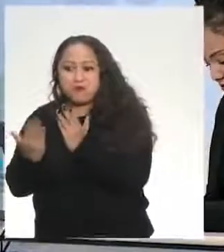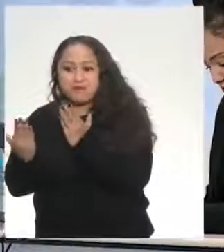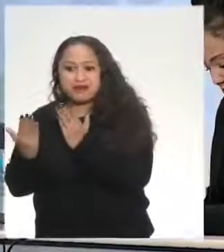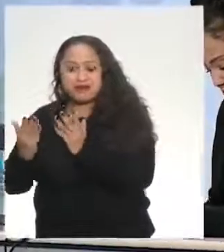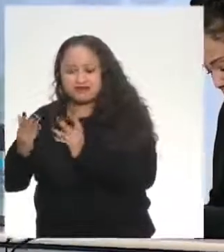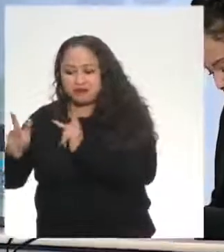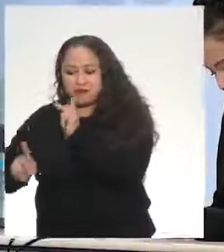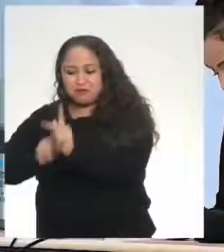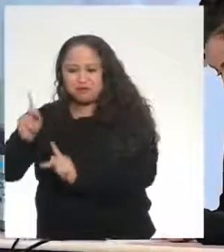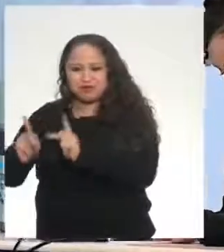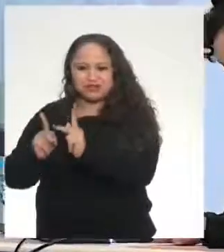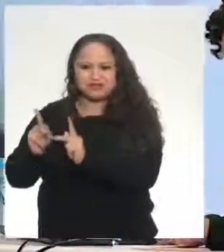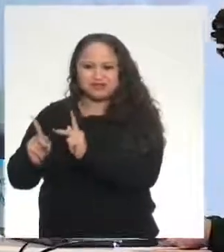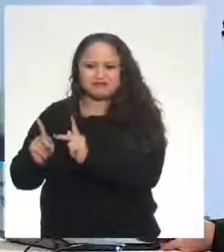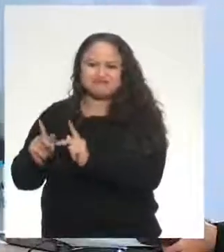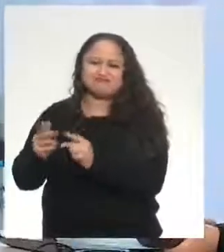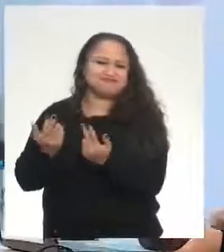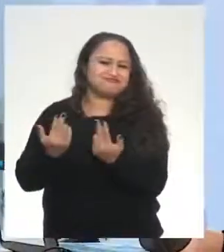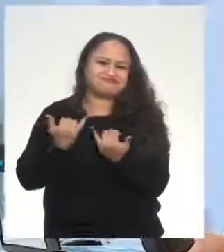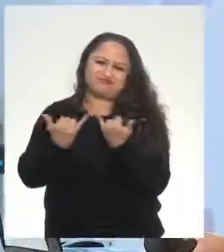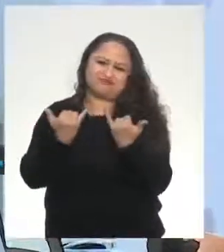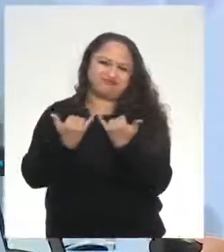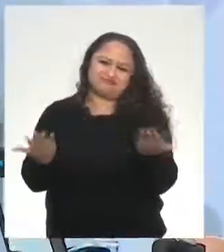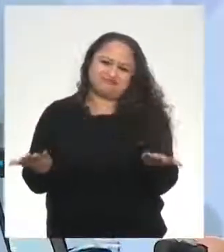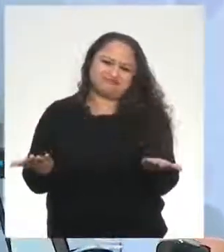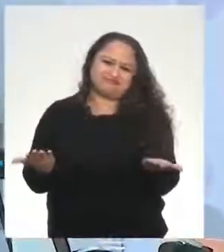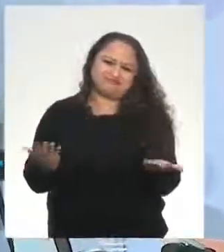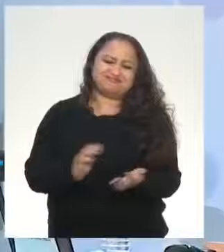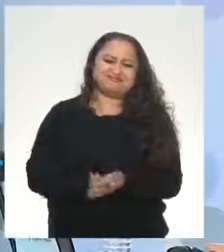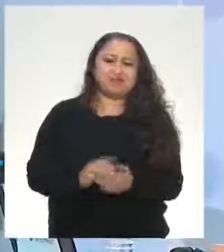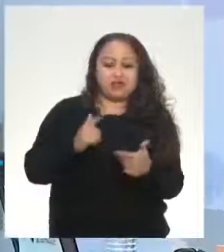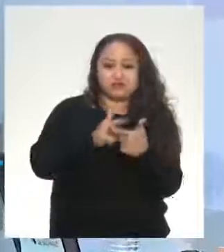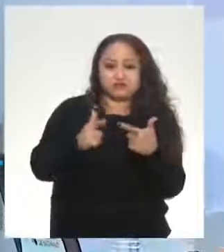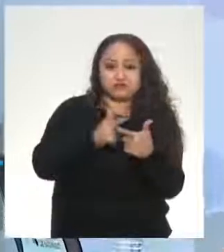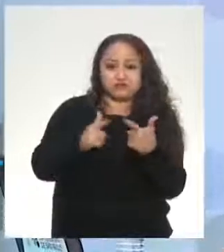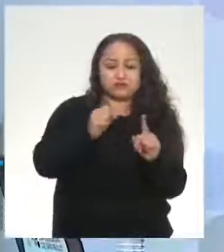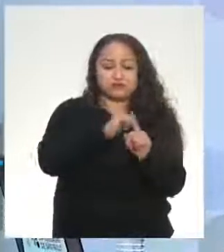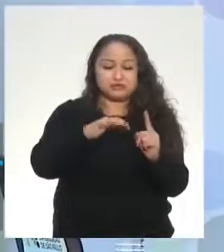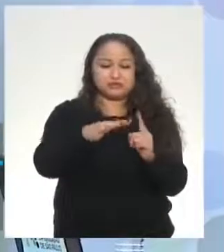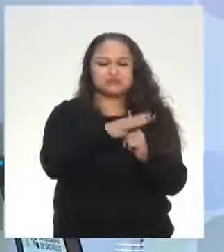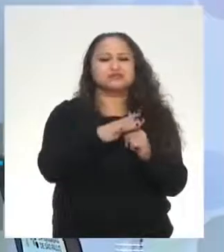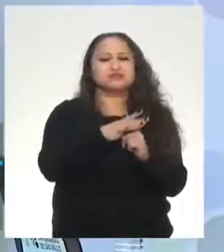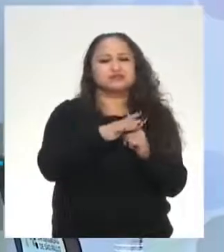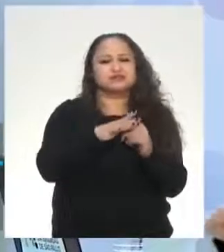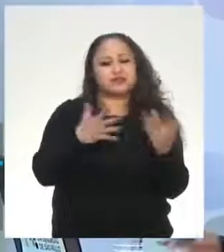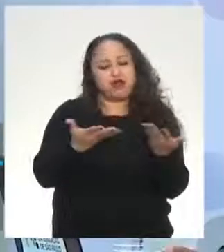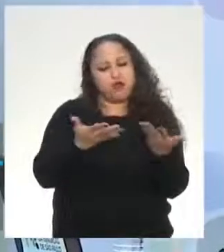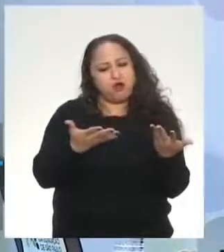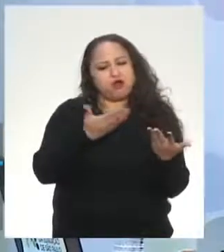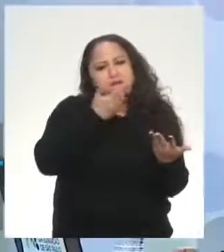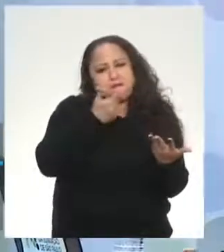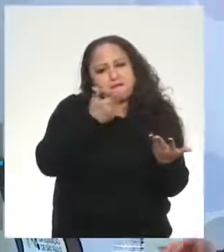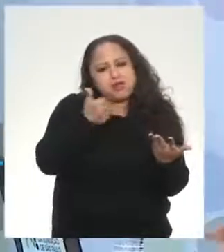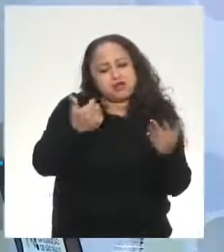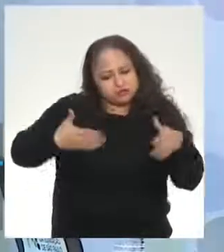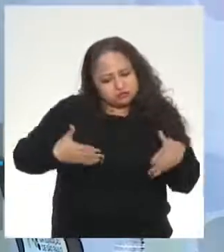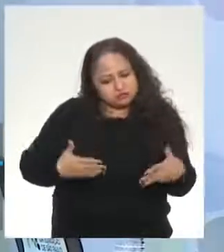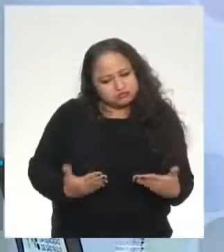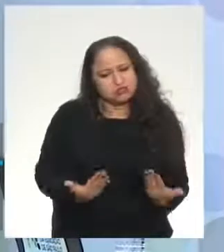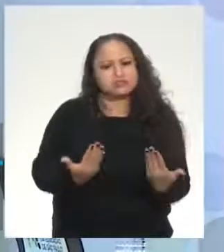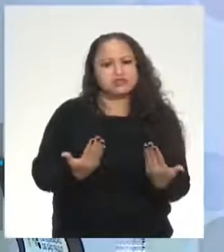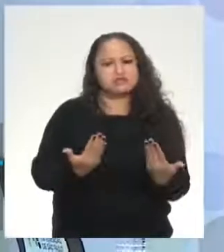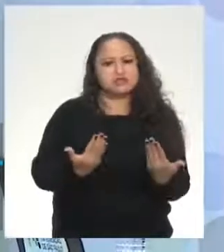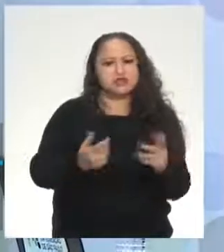por exemplo, que tem todas esses problemas sociais, houve uma melhora, né, na questão da taxa de